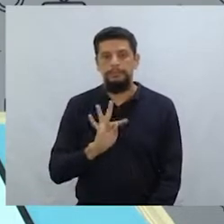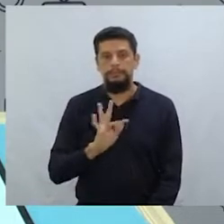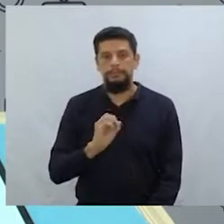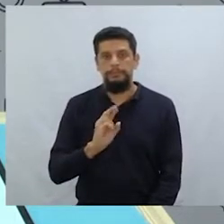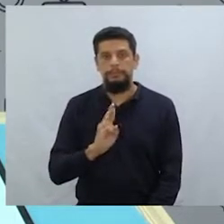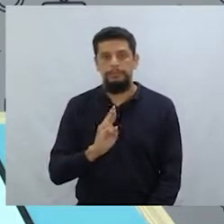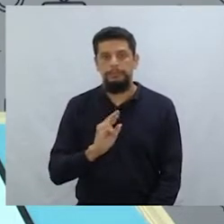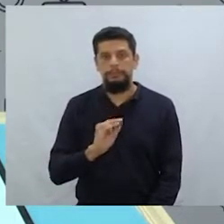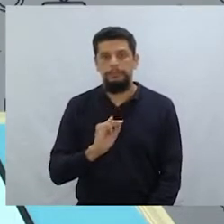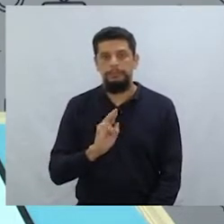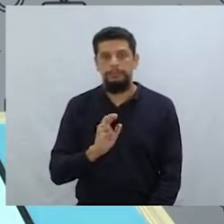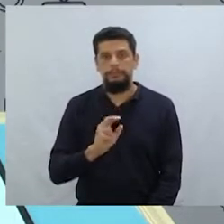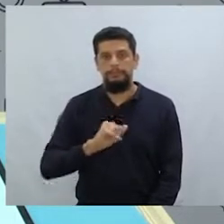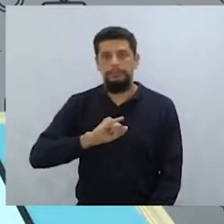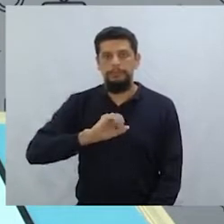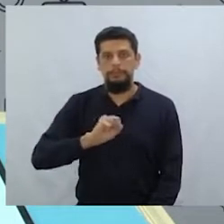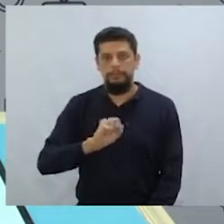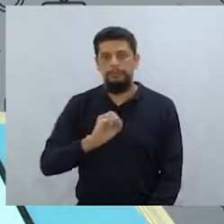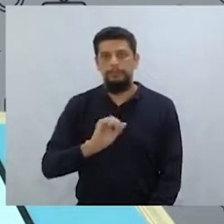O Heitor,